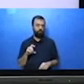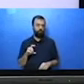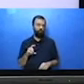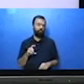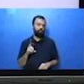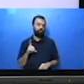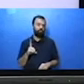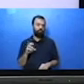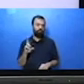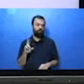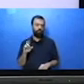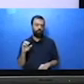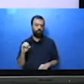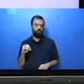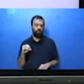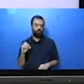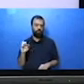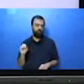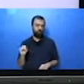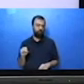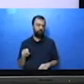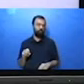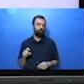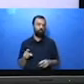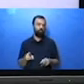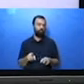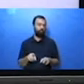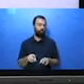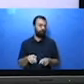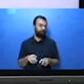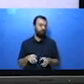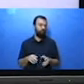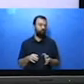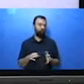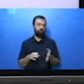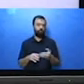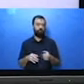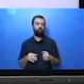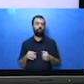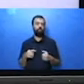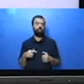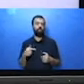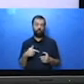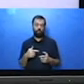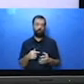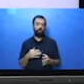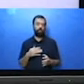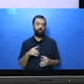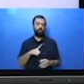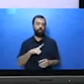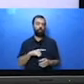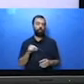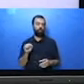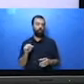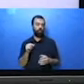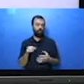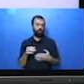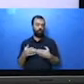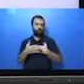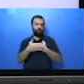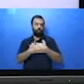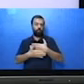São formados por polígonos e se constituem por face, aresta e vértice. Assim, a face